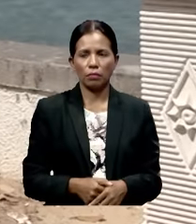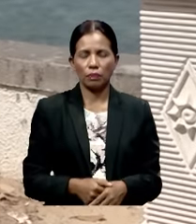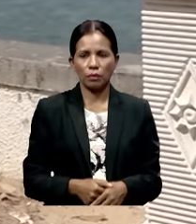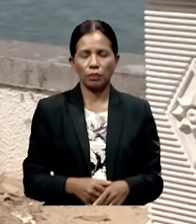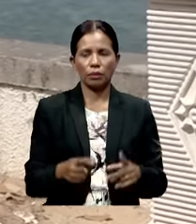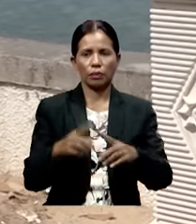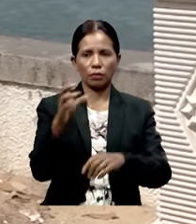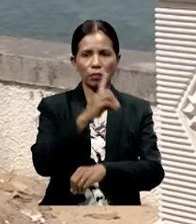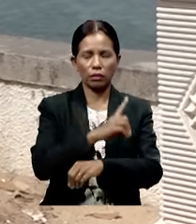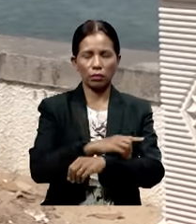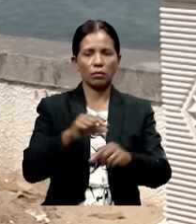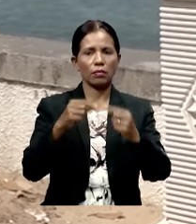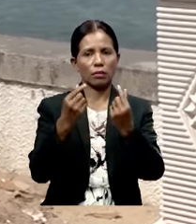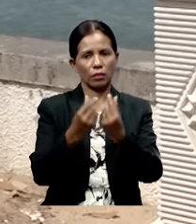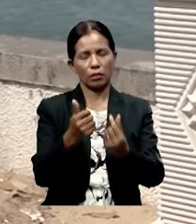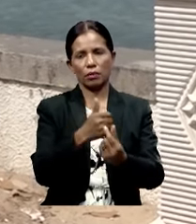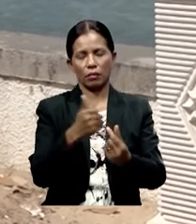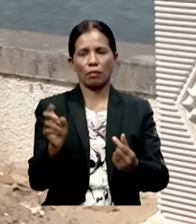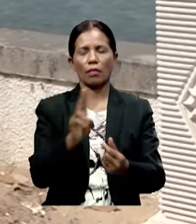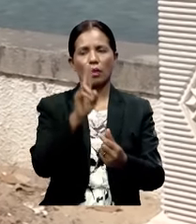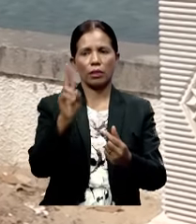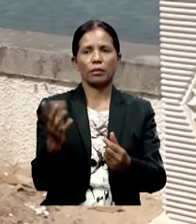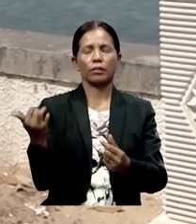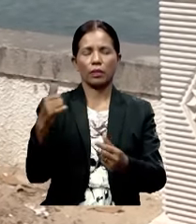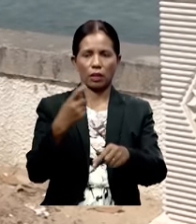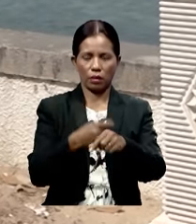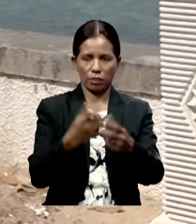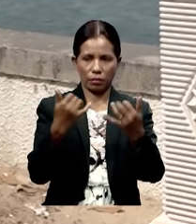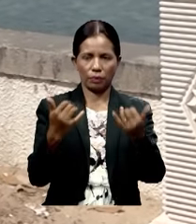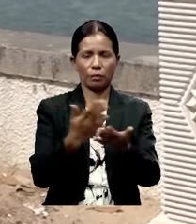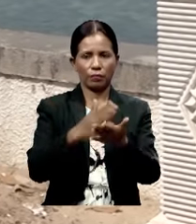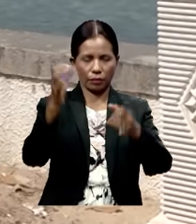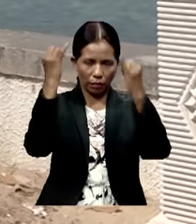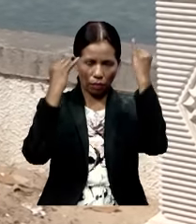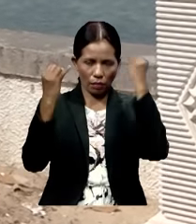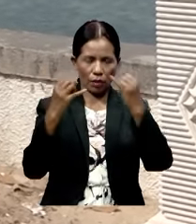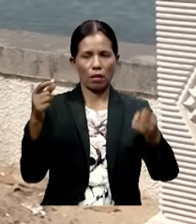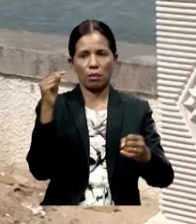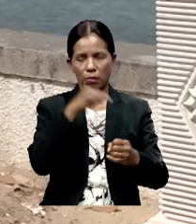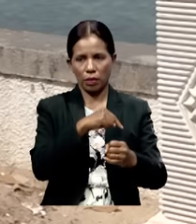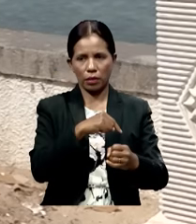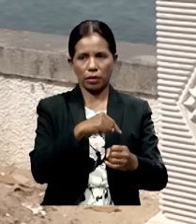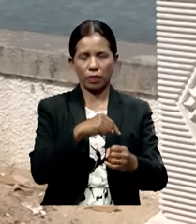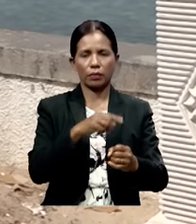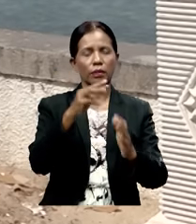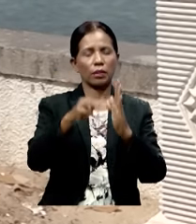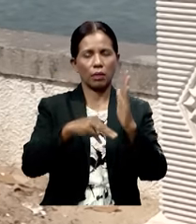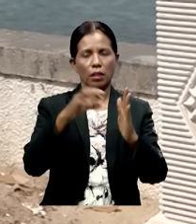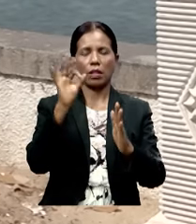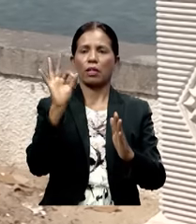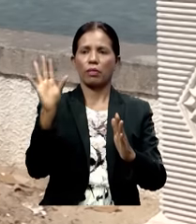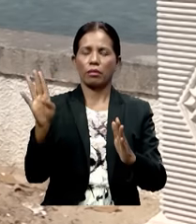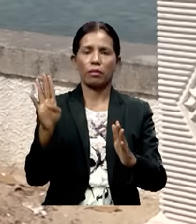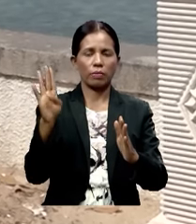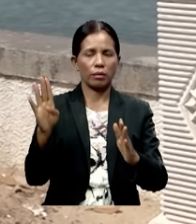Ohin Loron e a grupo Balo nebe aproveita a situação, por fa informação falsa e a mídia social nebe la